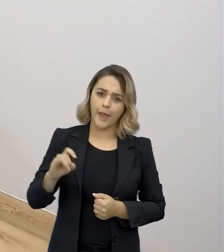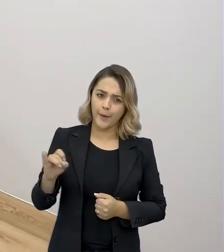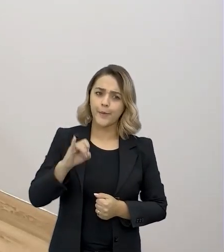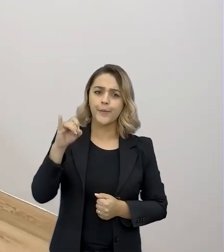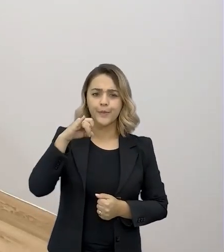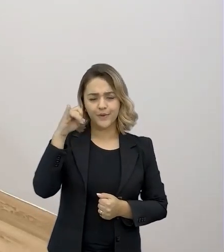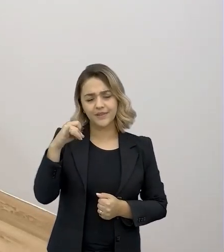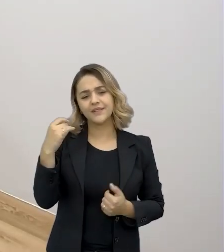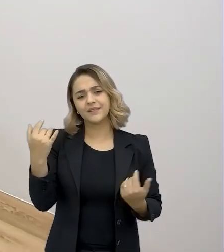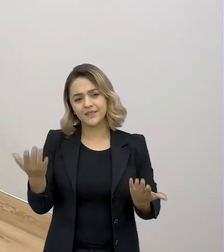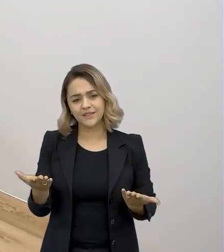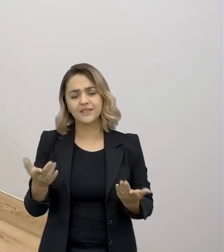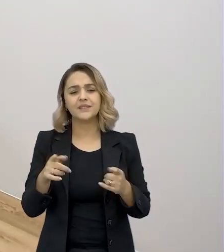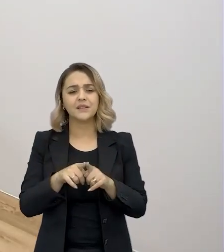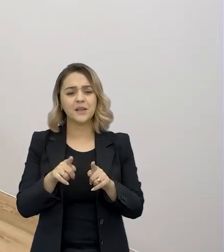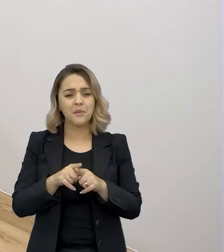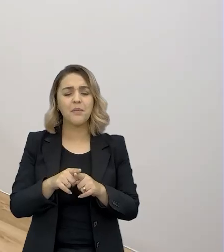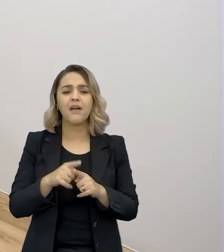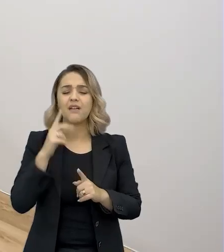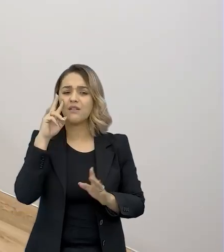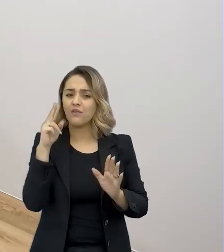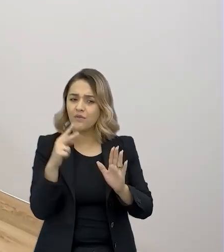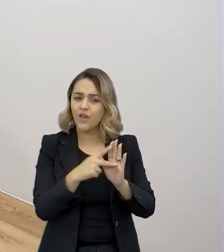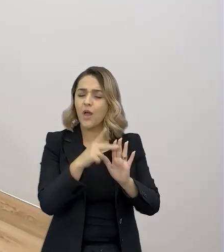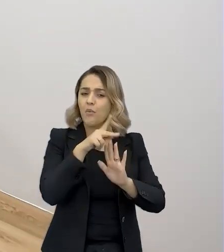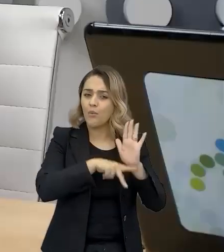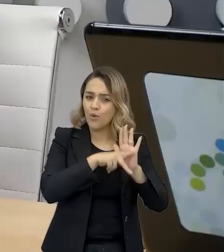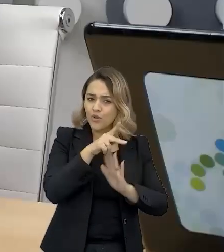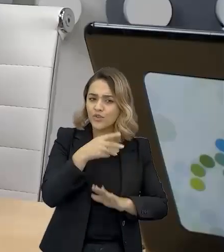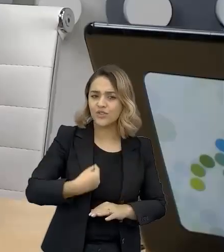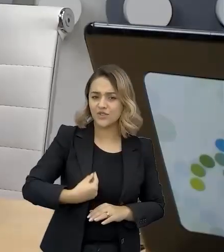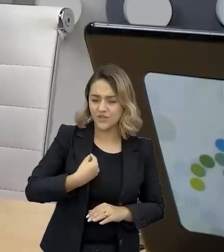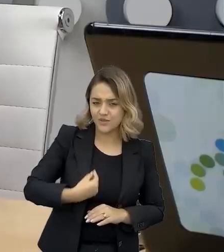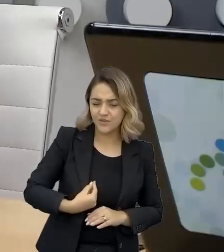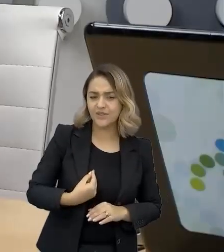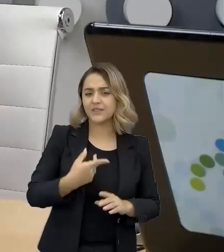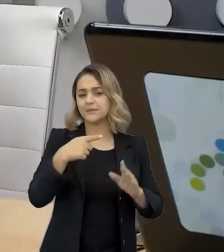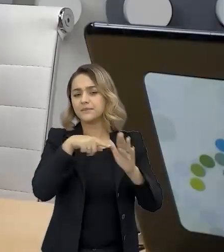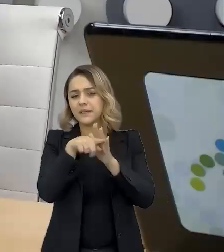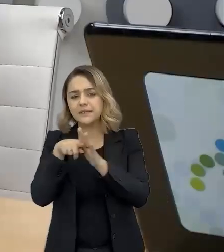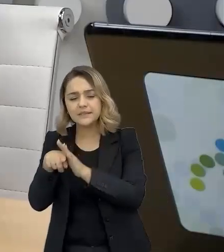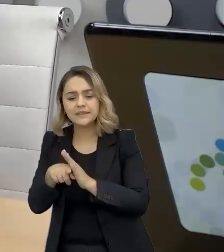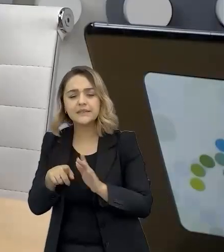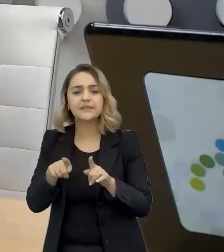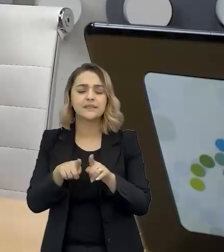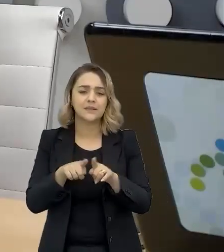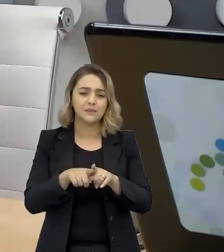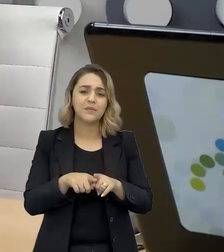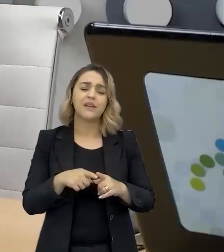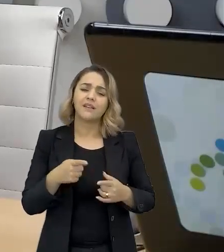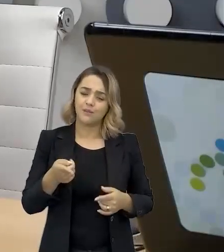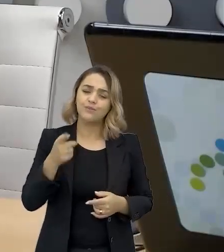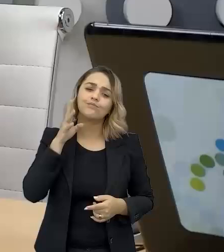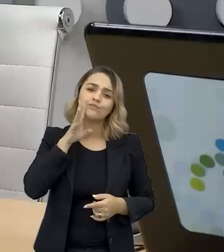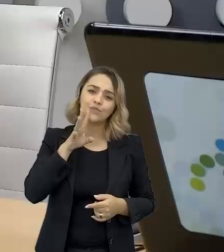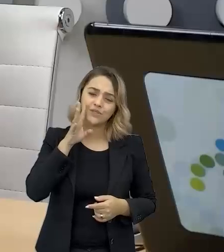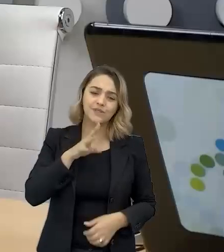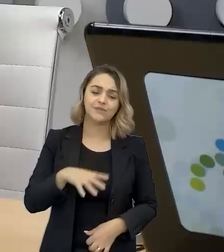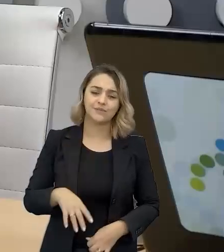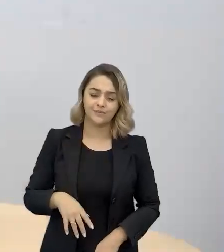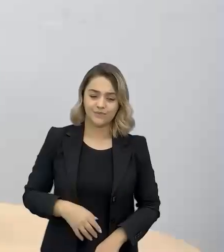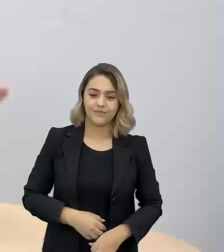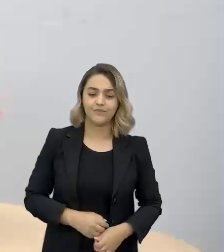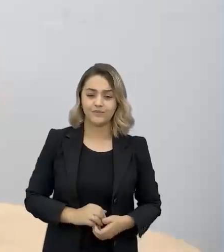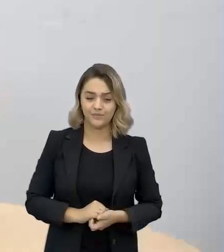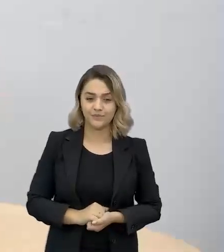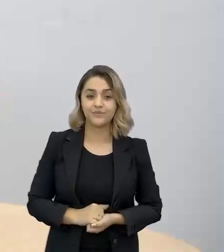né? E vendo também o projeto de vida deles, né? Consultando isso. Então, isso é bem bacana. Eu vou